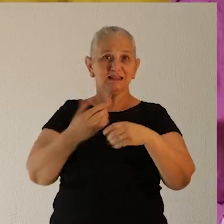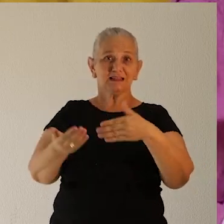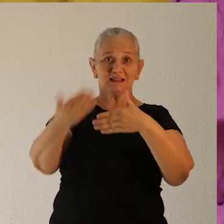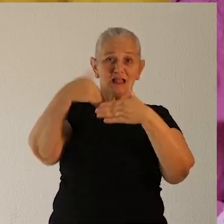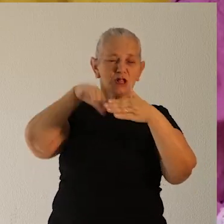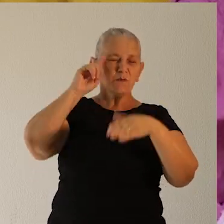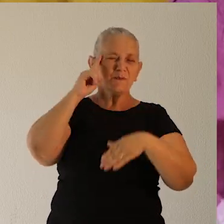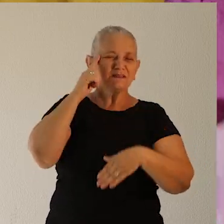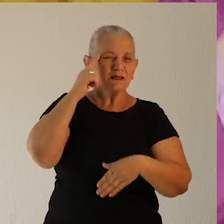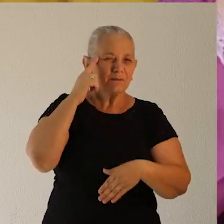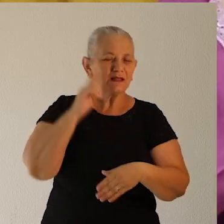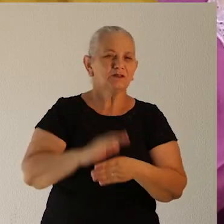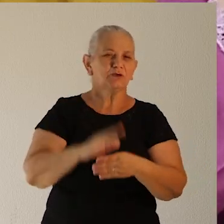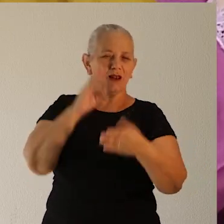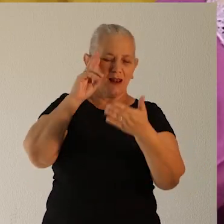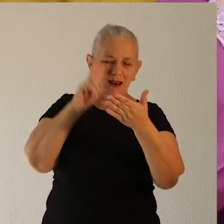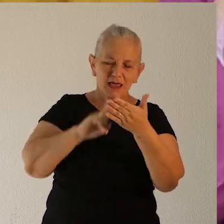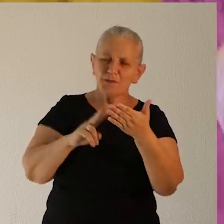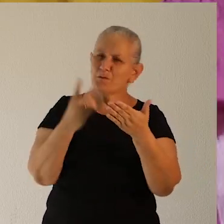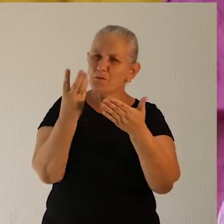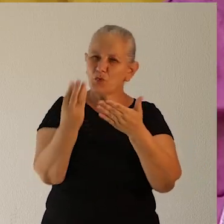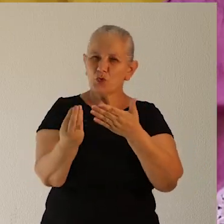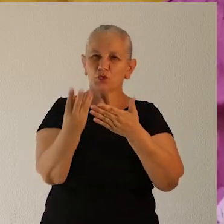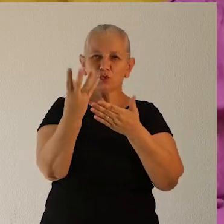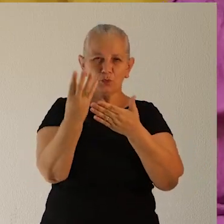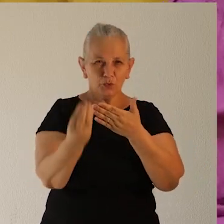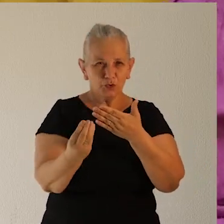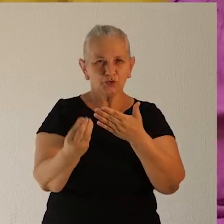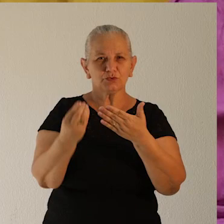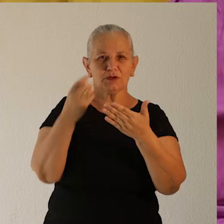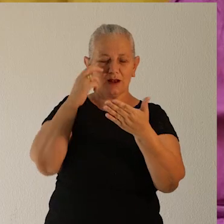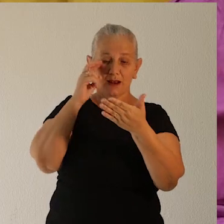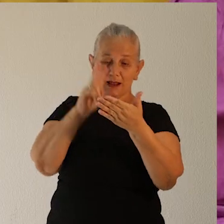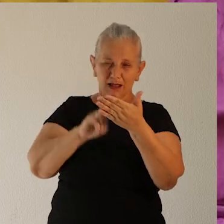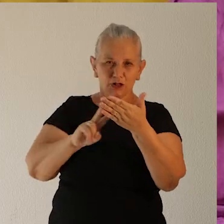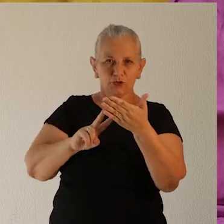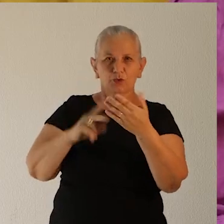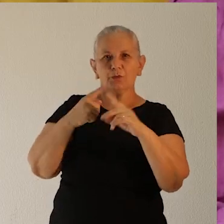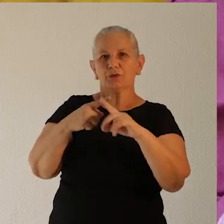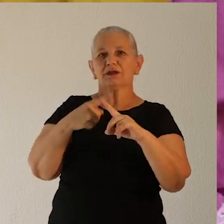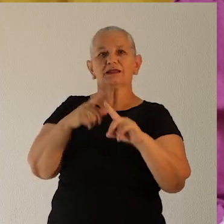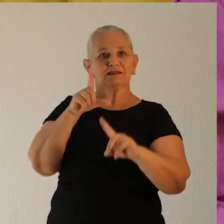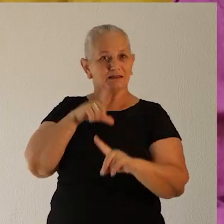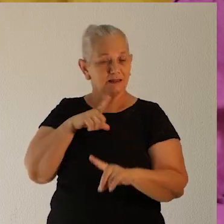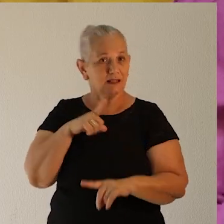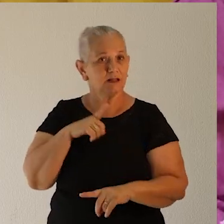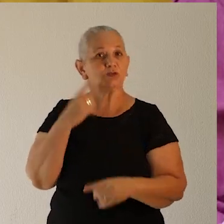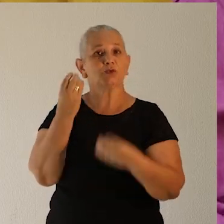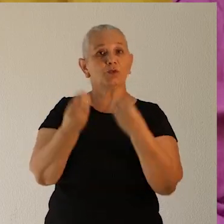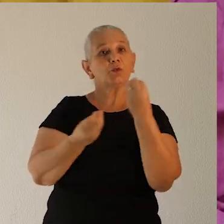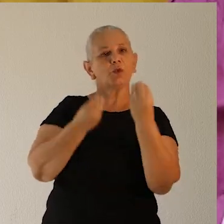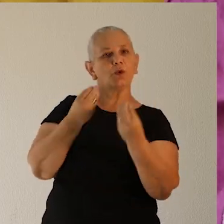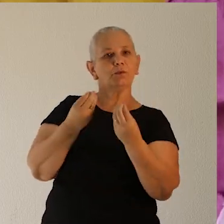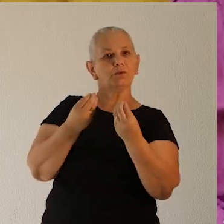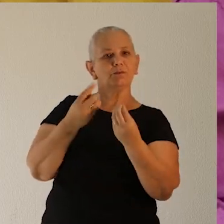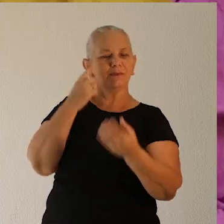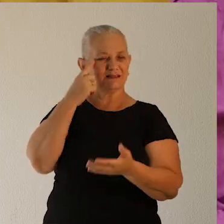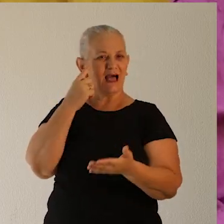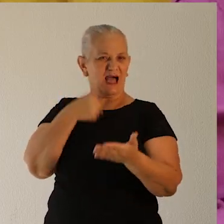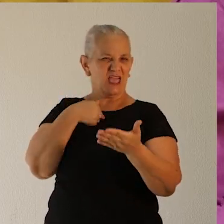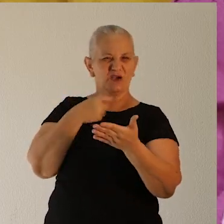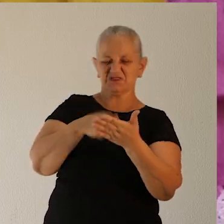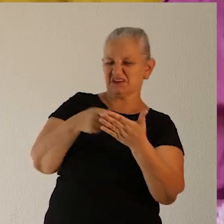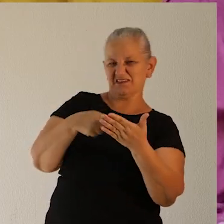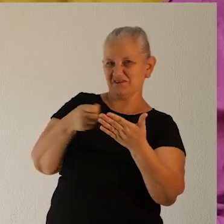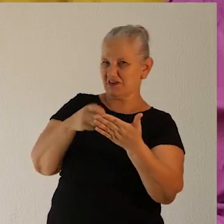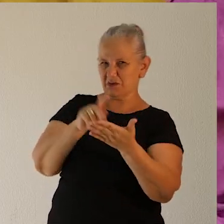ler bastante, criar o gosto pela leitura, porque mesmo você tendo essas profissões, talvez você fale, ah, não vou ter que escrever, não vou ter que fazer